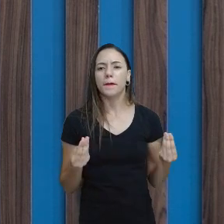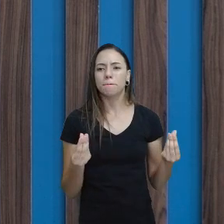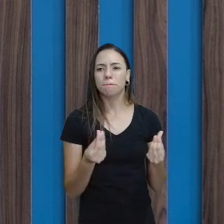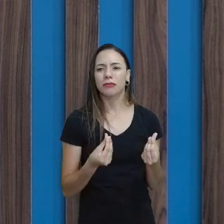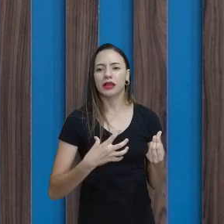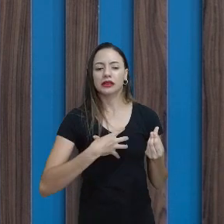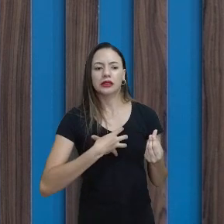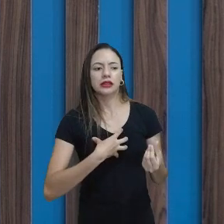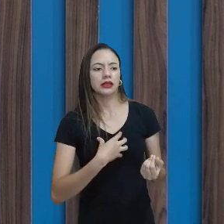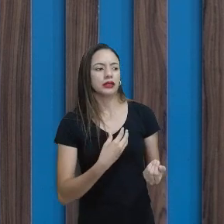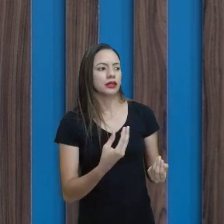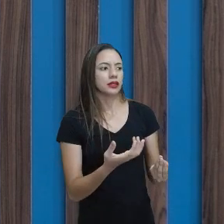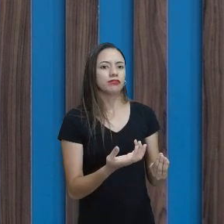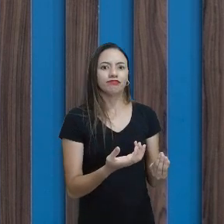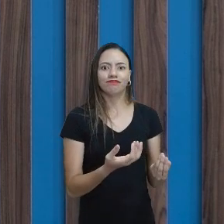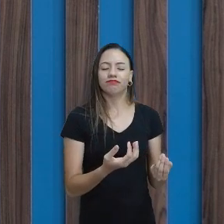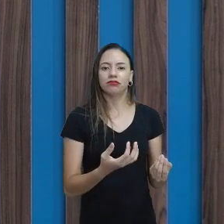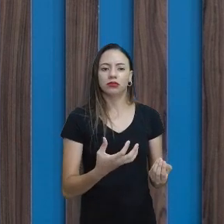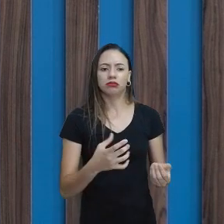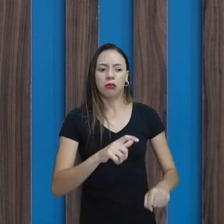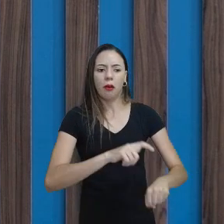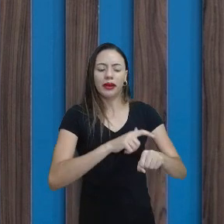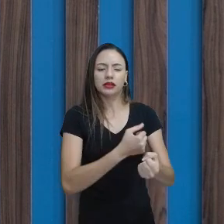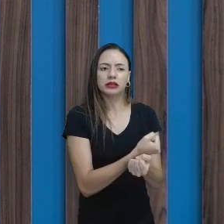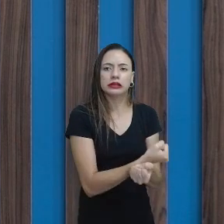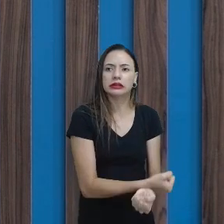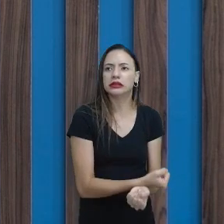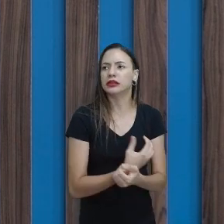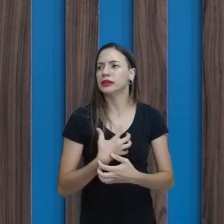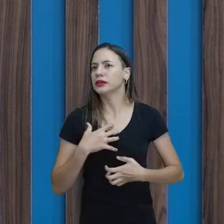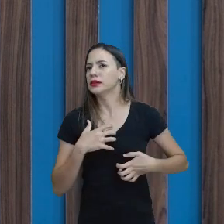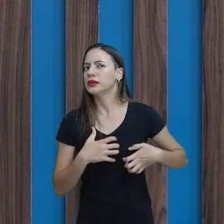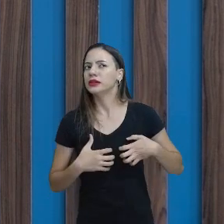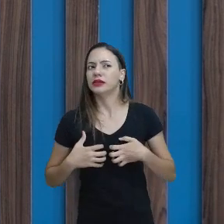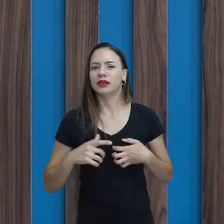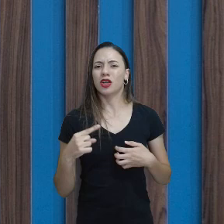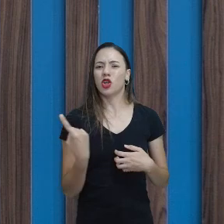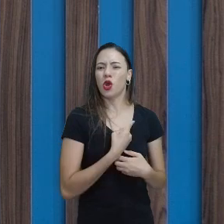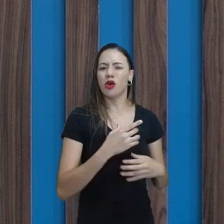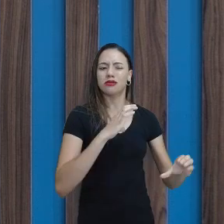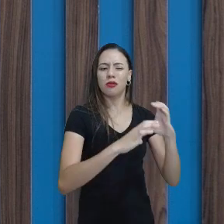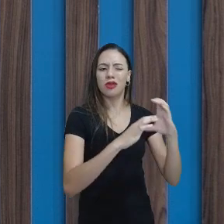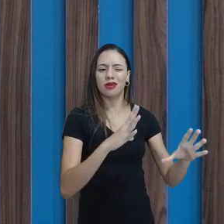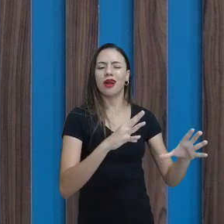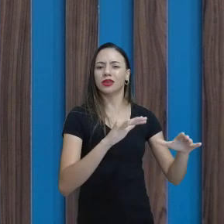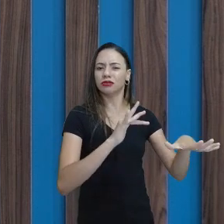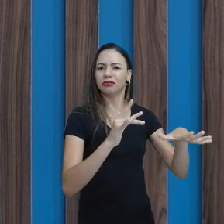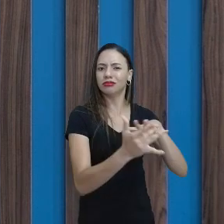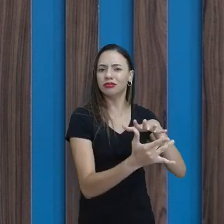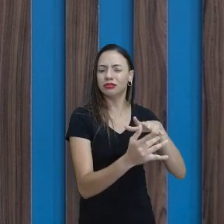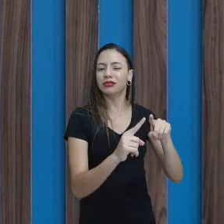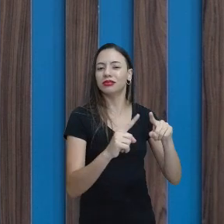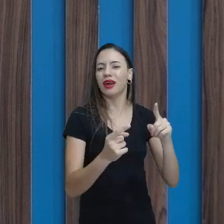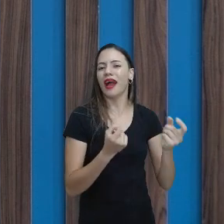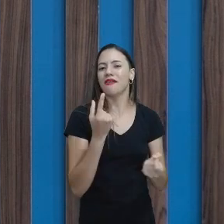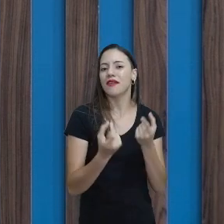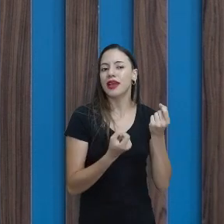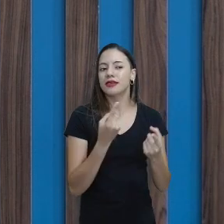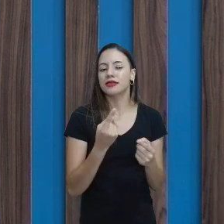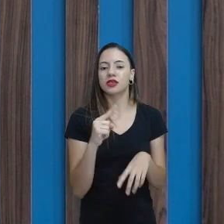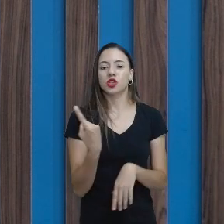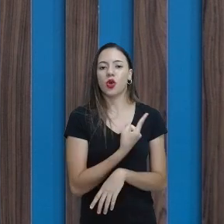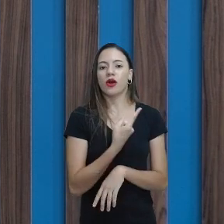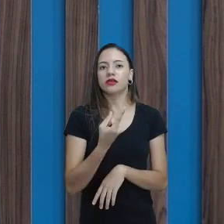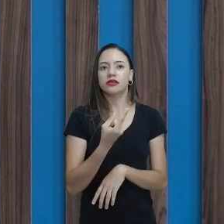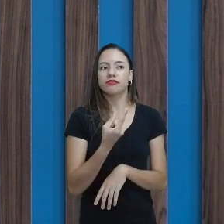do momento, da tecnologia. Ficamos falando por redes sociais e às vezes não exercemos,